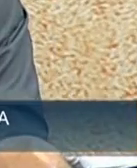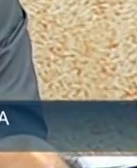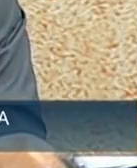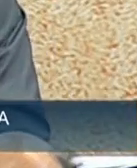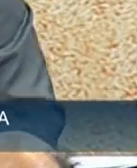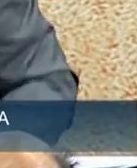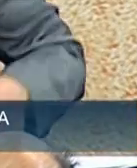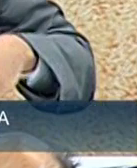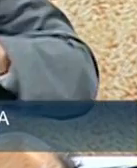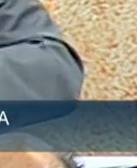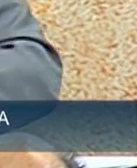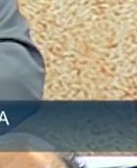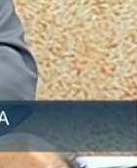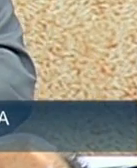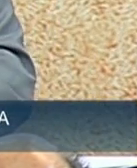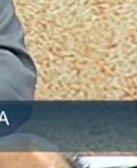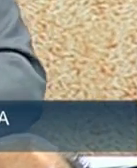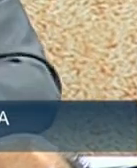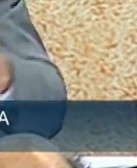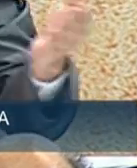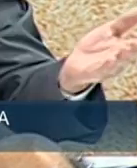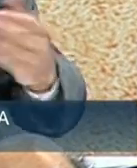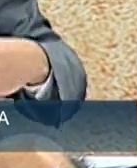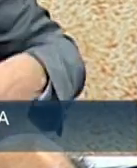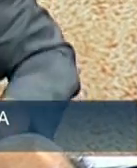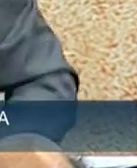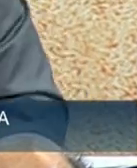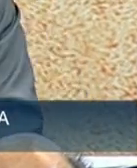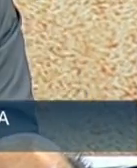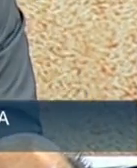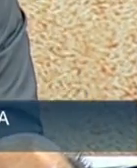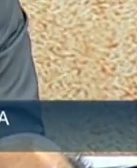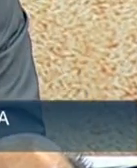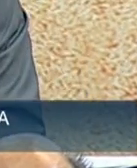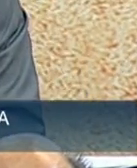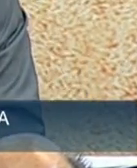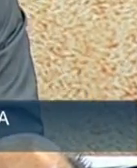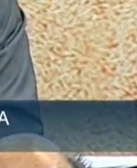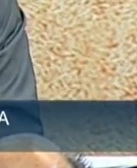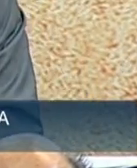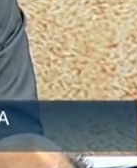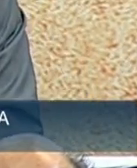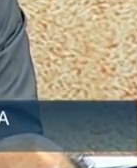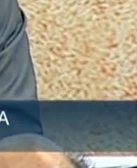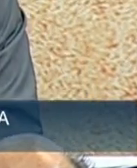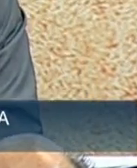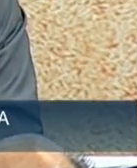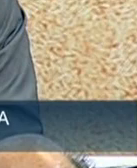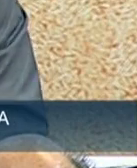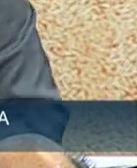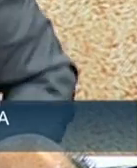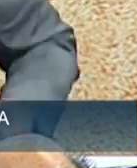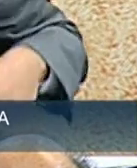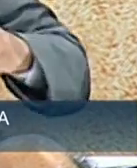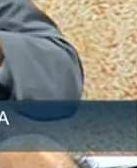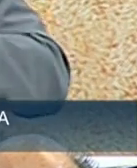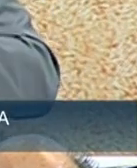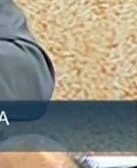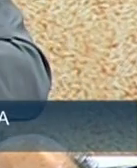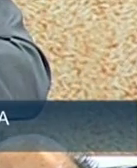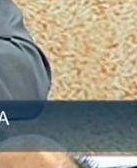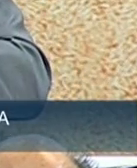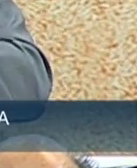secretarias Estaduais de saúde aqui o GDF foi um dos estados que teve a iniciativa de implantar a